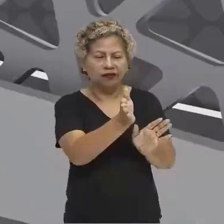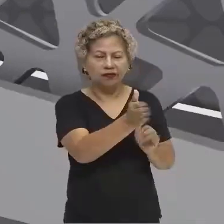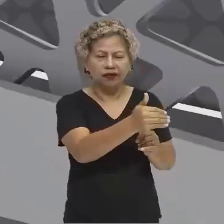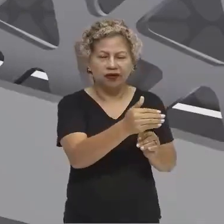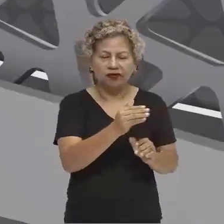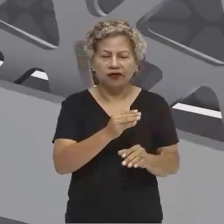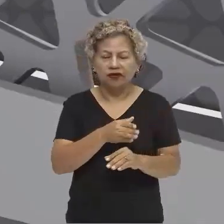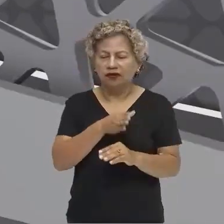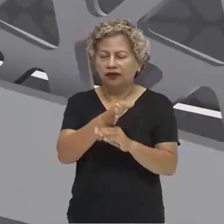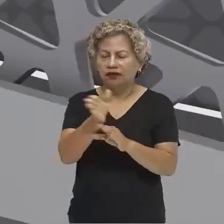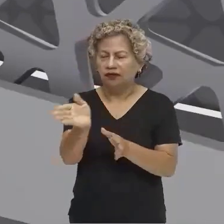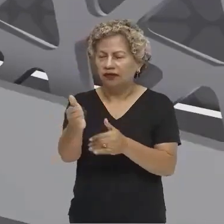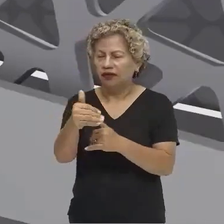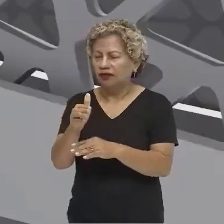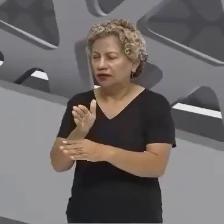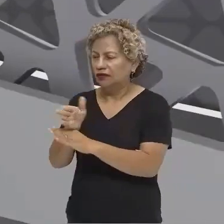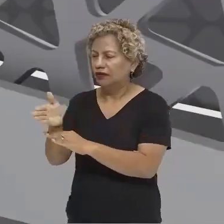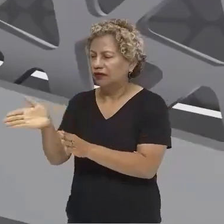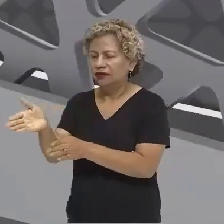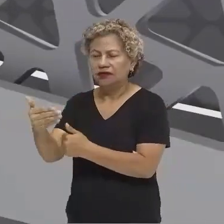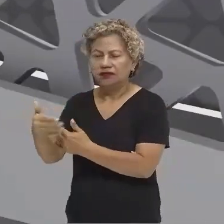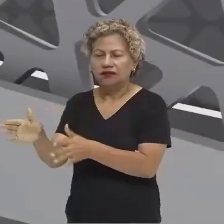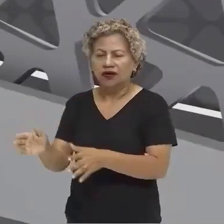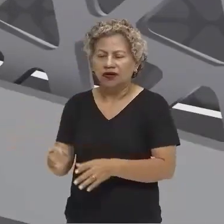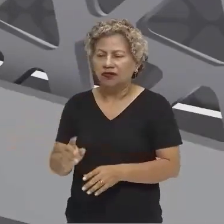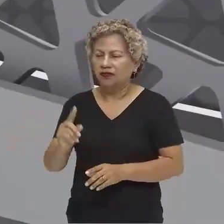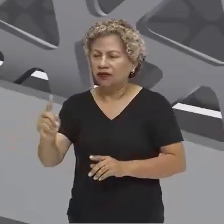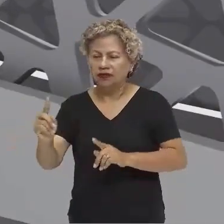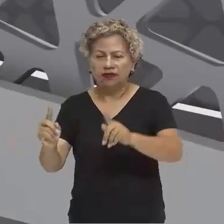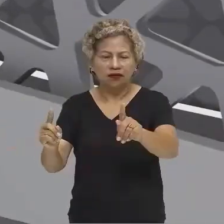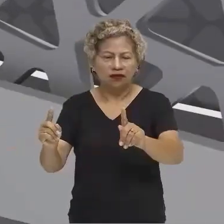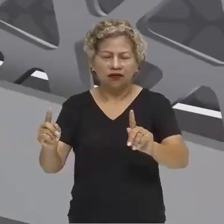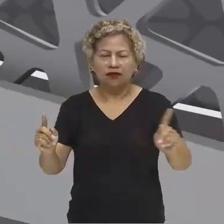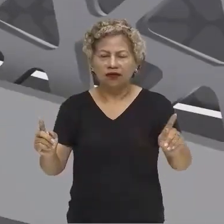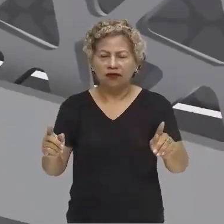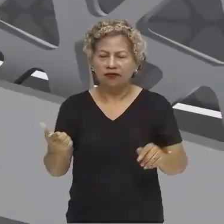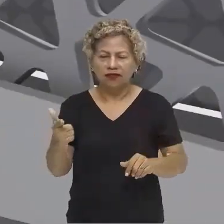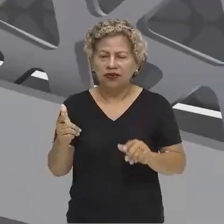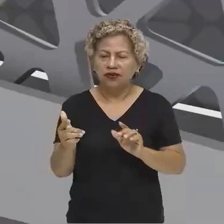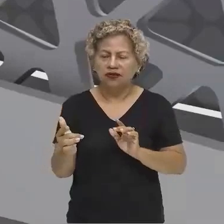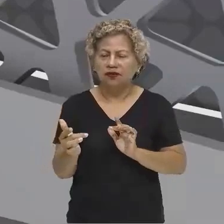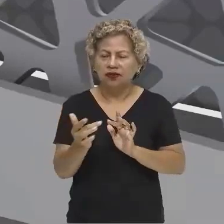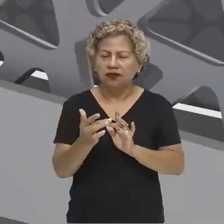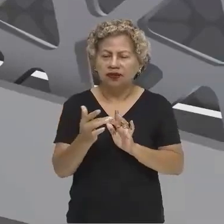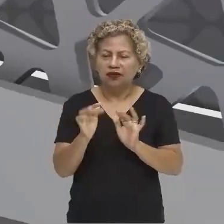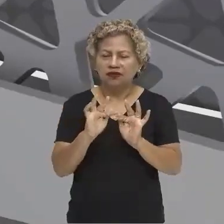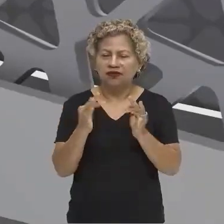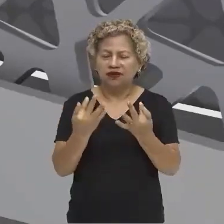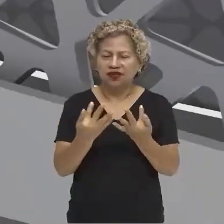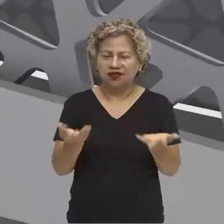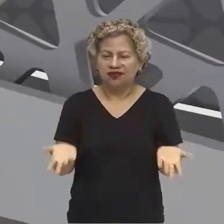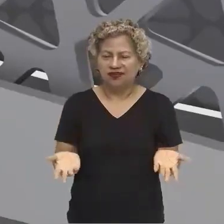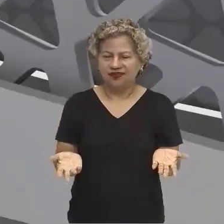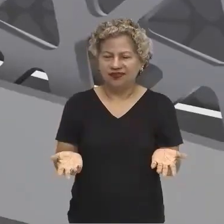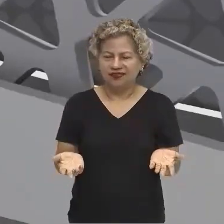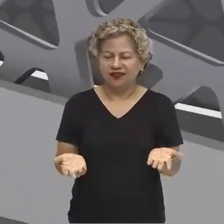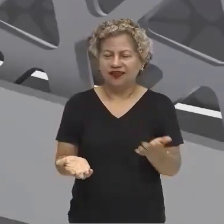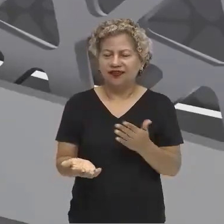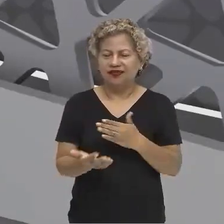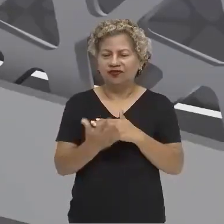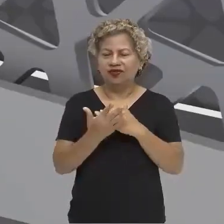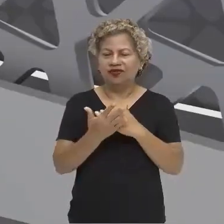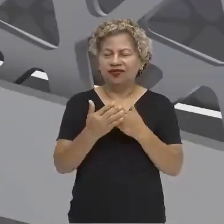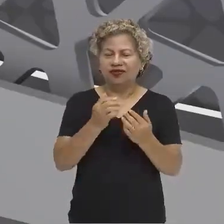lá, joga o prato na pia. E aí, cadê esse contato? Cadê? Eu estou precisando de ajuda, eu estou precisando de